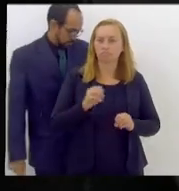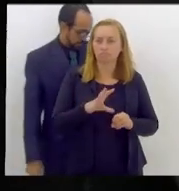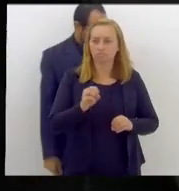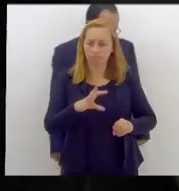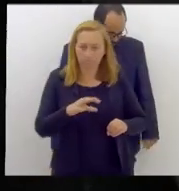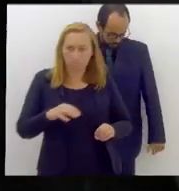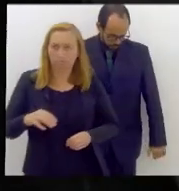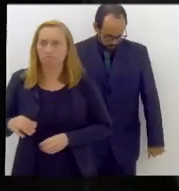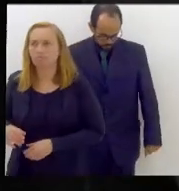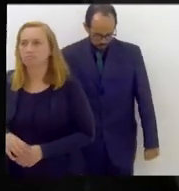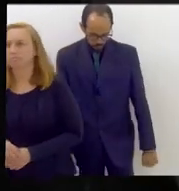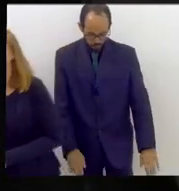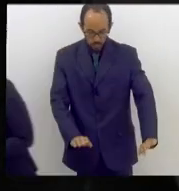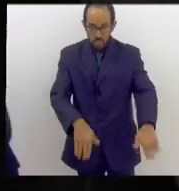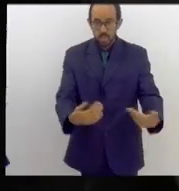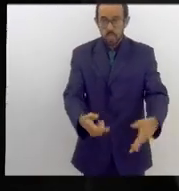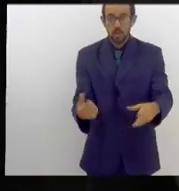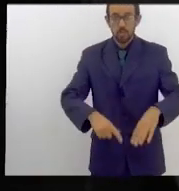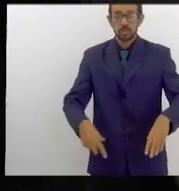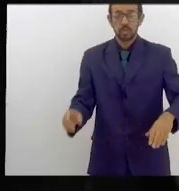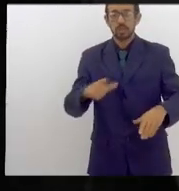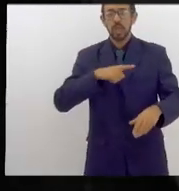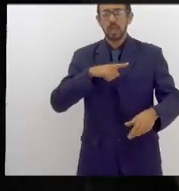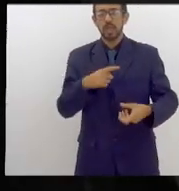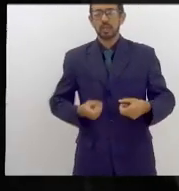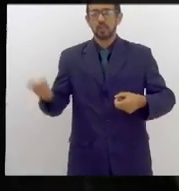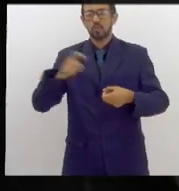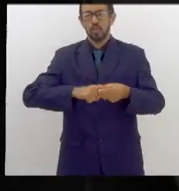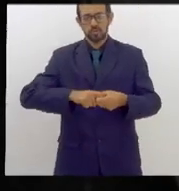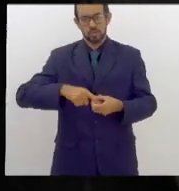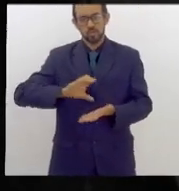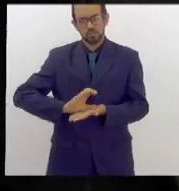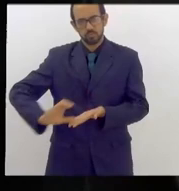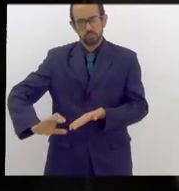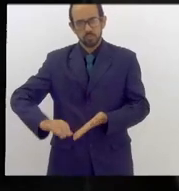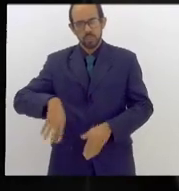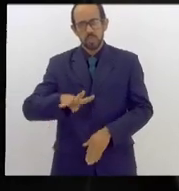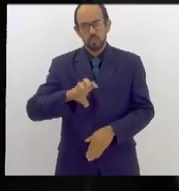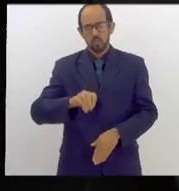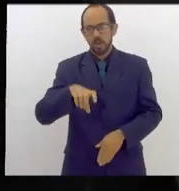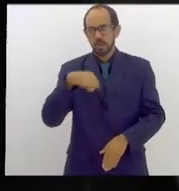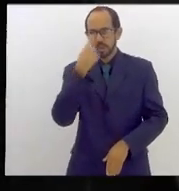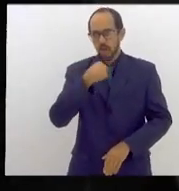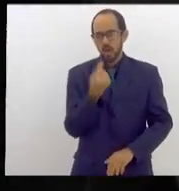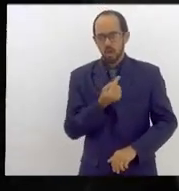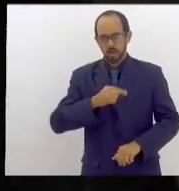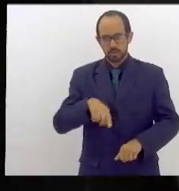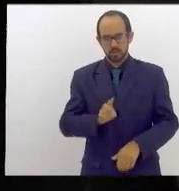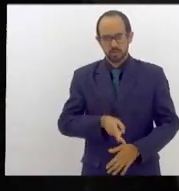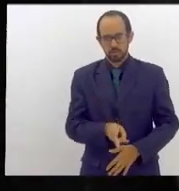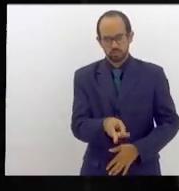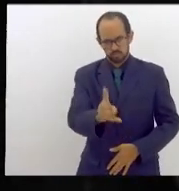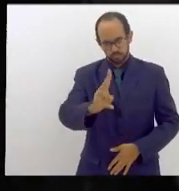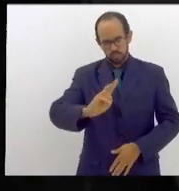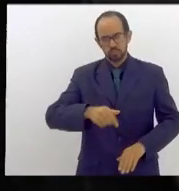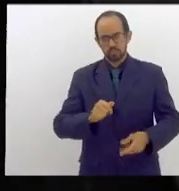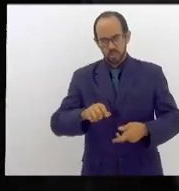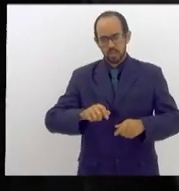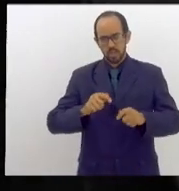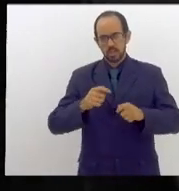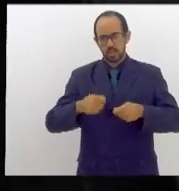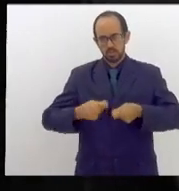recebam contra a partir da remuneratória com carga horária correspondente a 40 horas enquanto estiverem na gestão e a